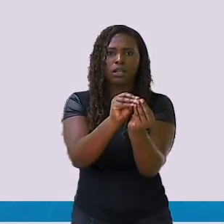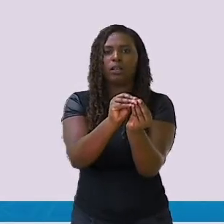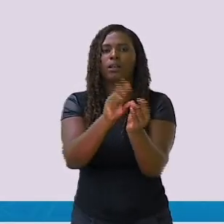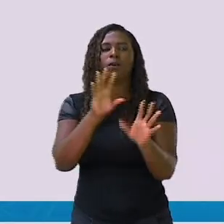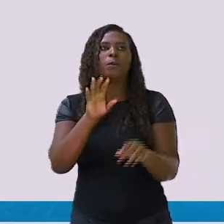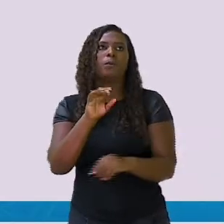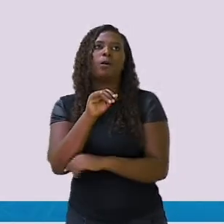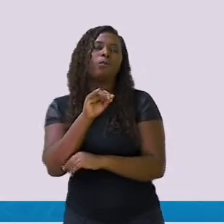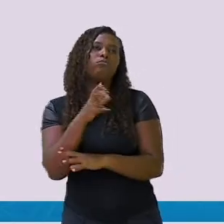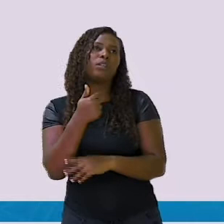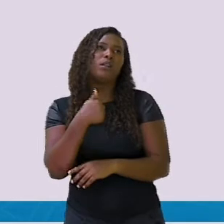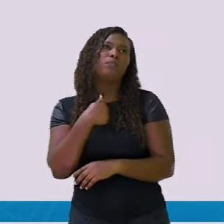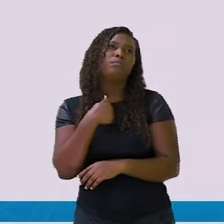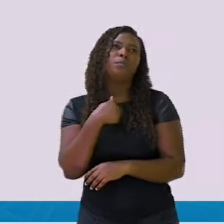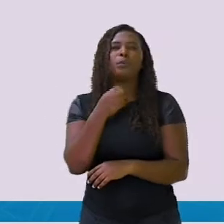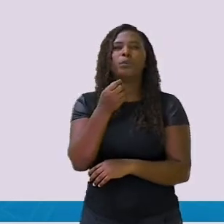da